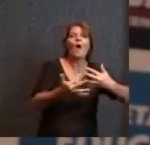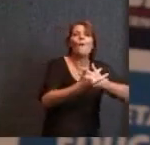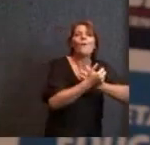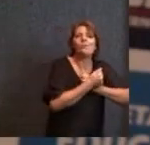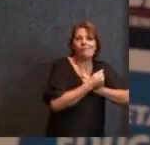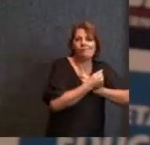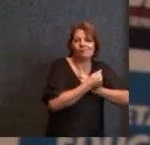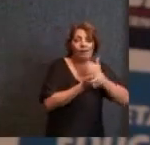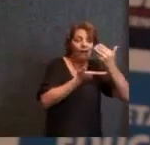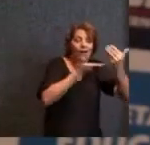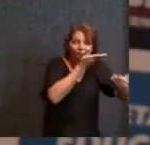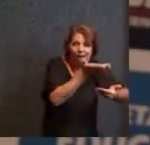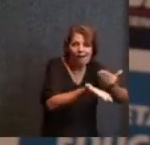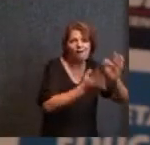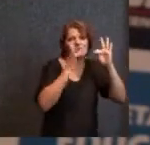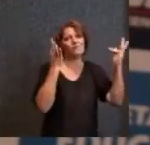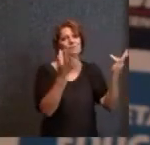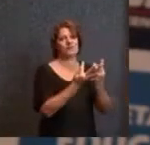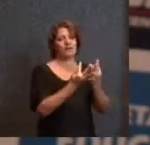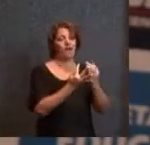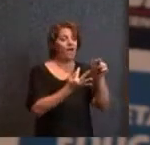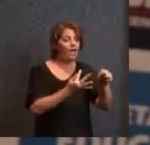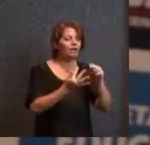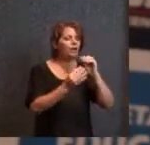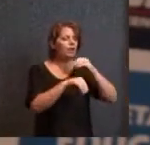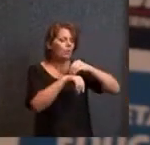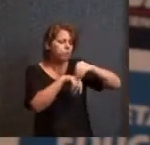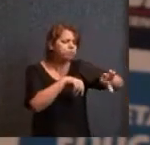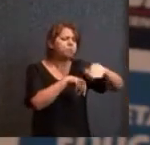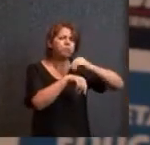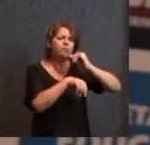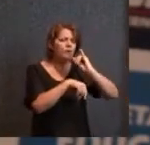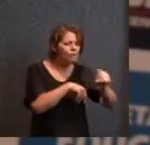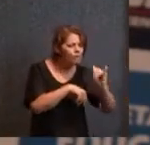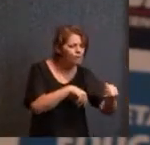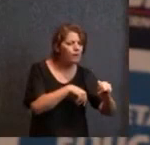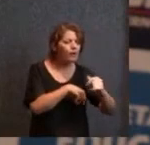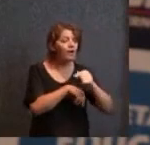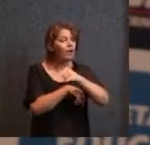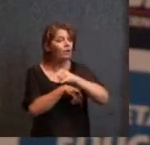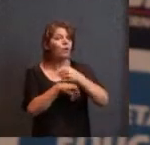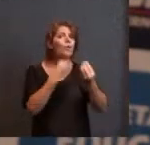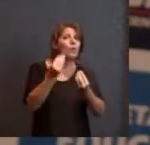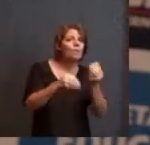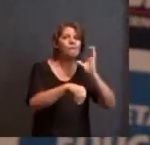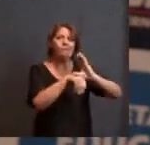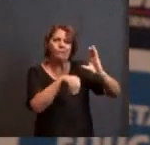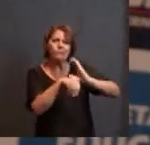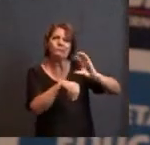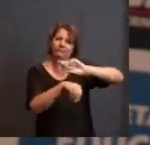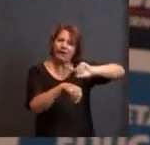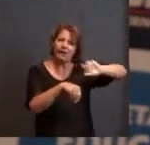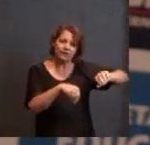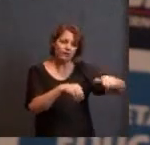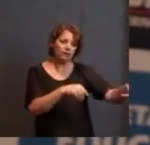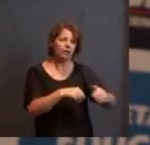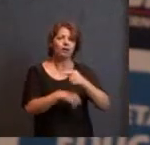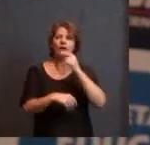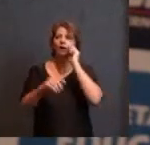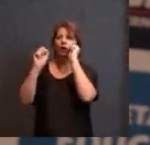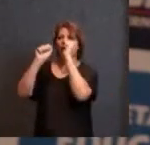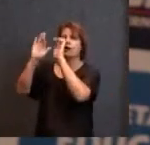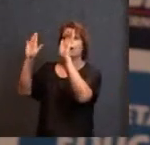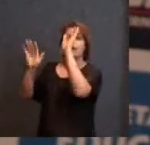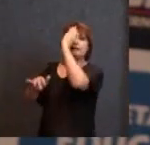família precisa saber como é que a sua escola, a escola que ela optou, está preparada para receber os seus filhos. As